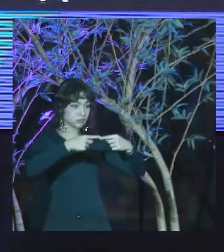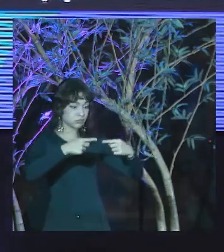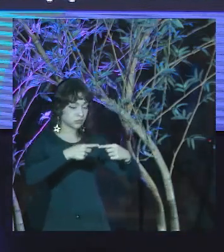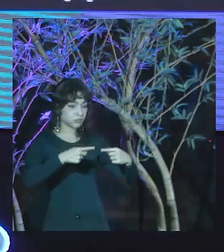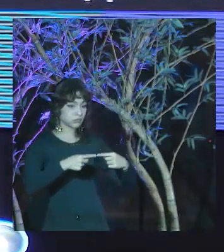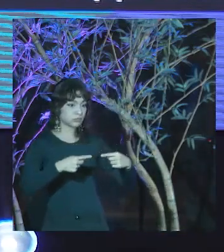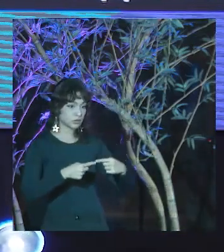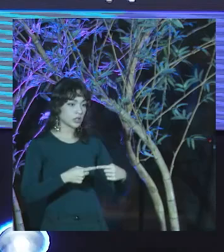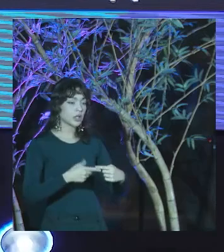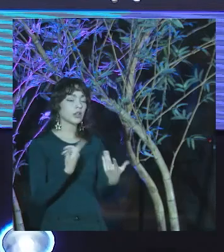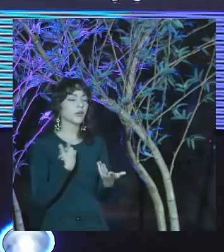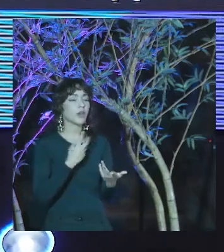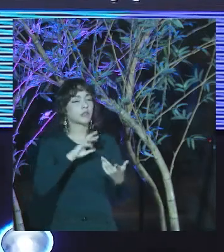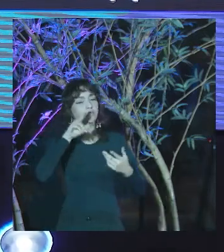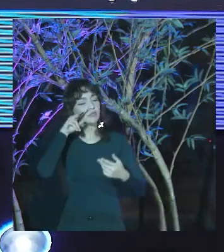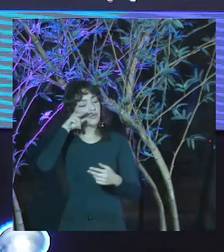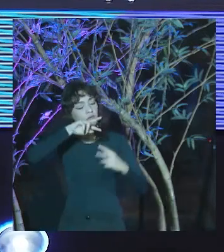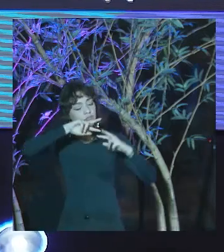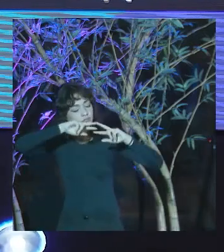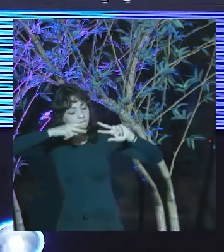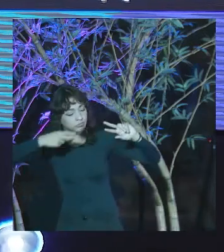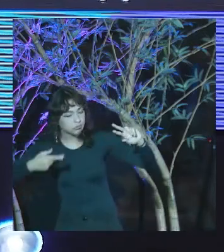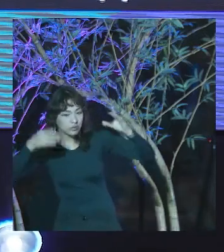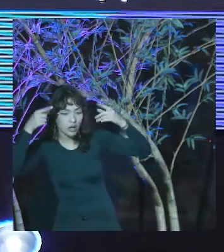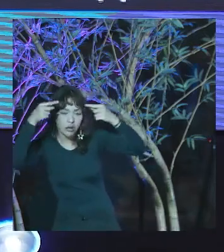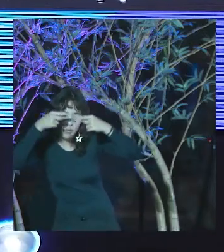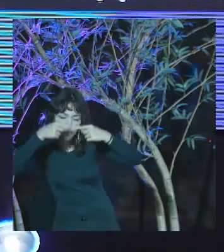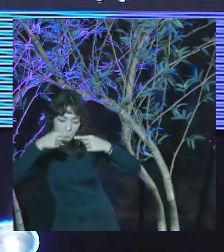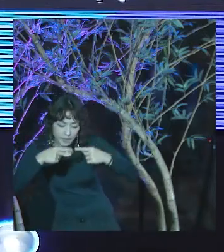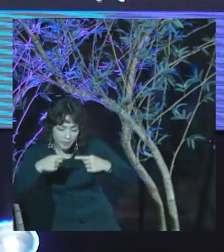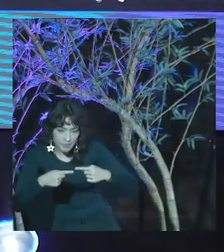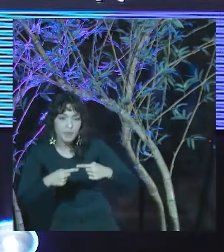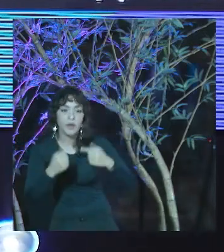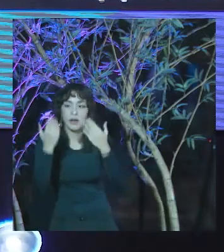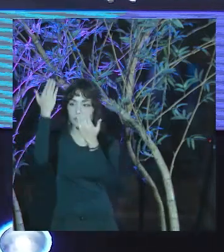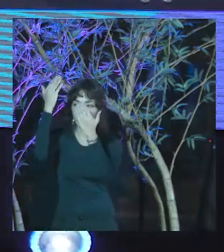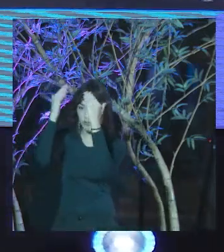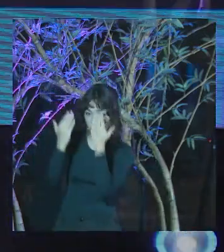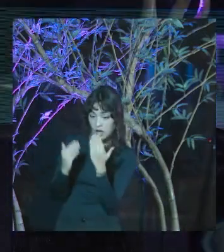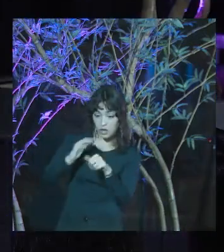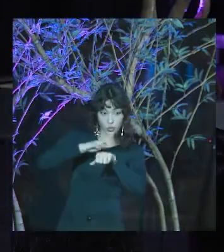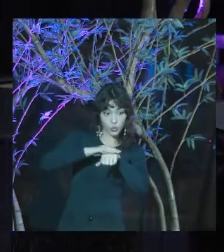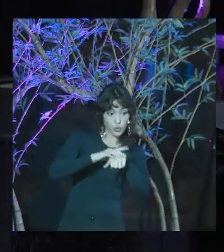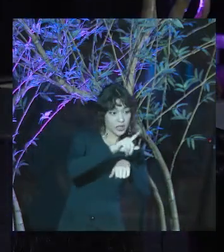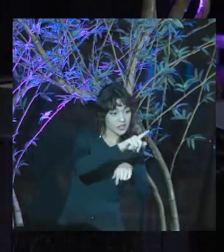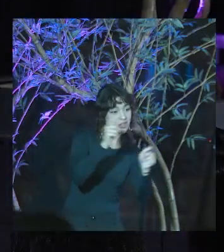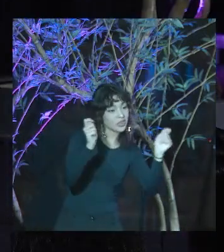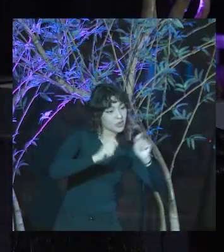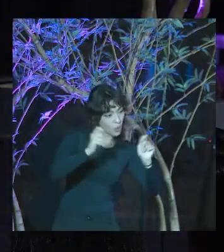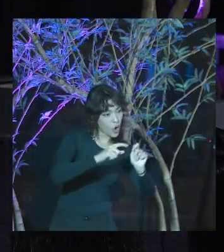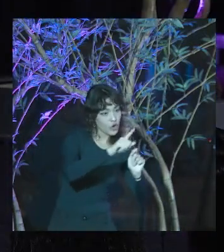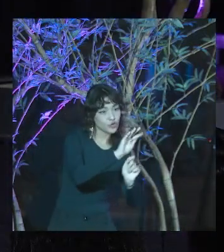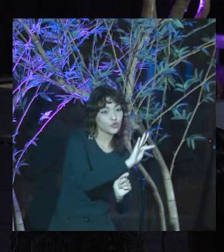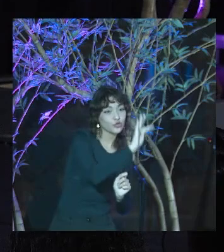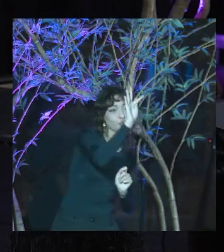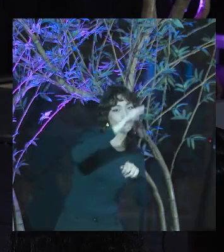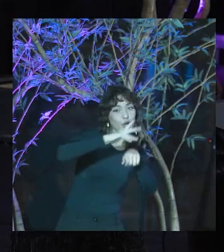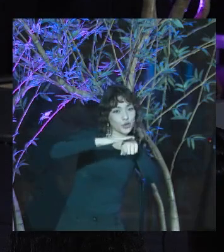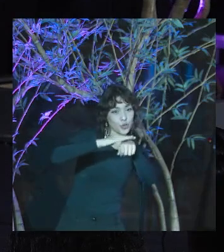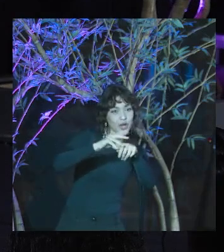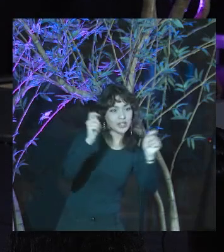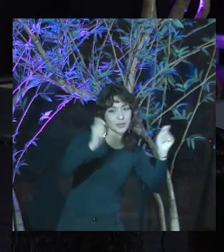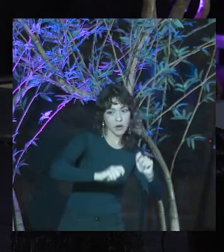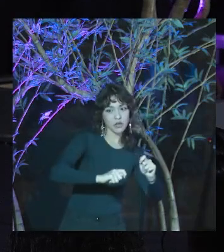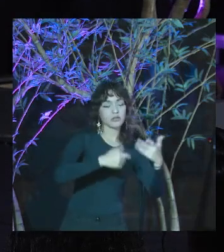uma árvore genealógica, né? Ela te entrega isso e até faz um modelo preditivo das doenças que tu pode ter no futuro. Então ela